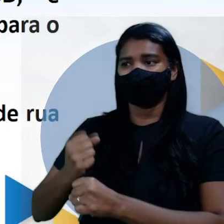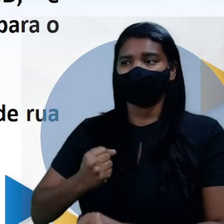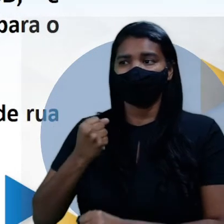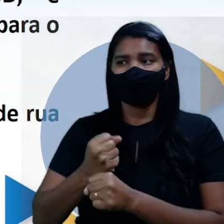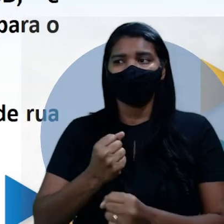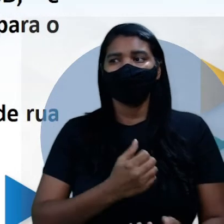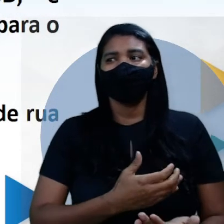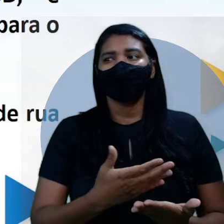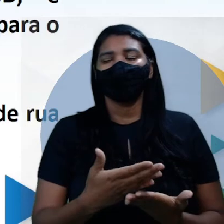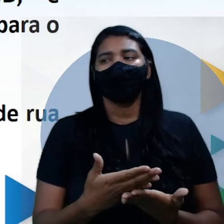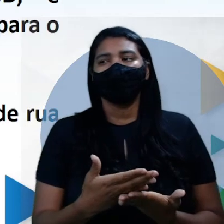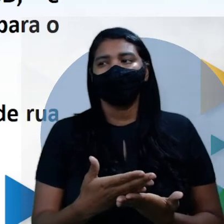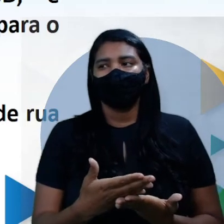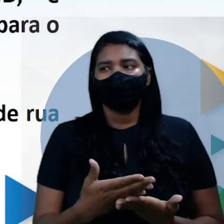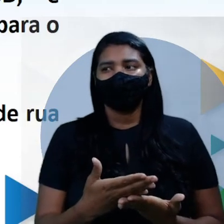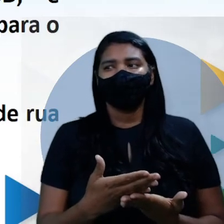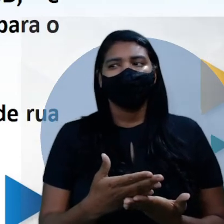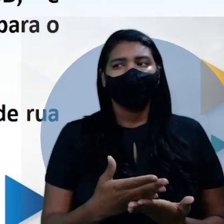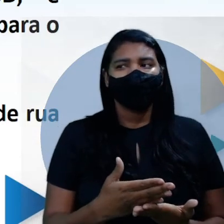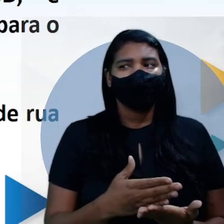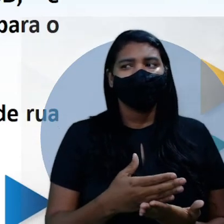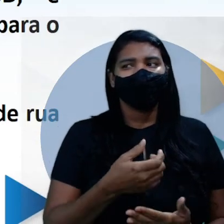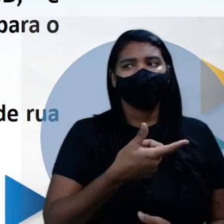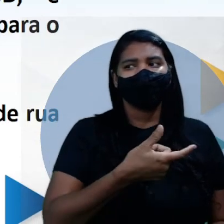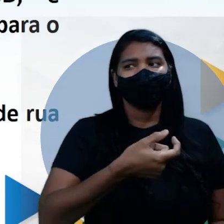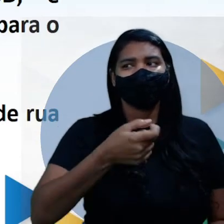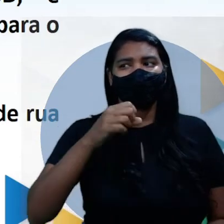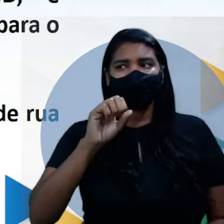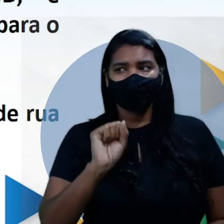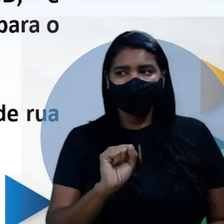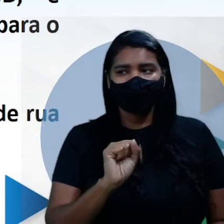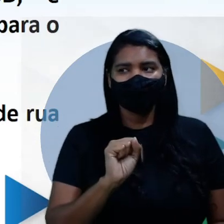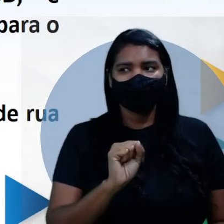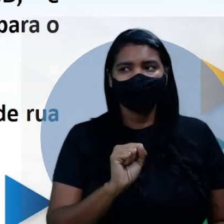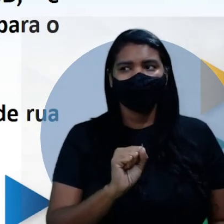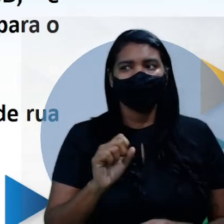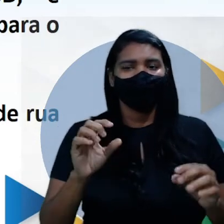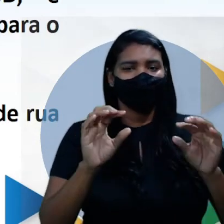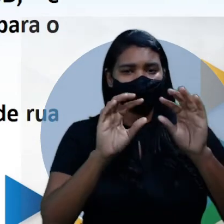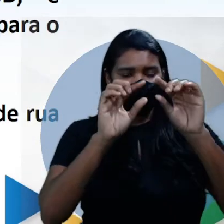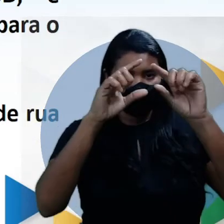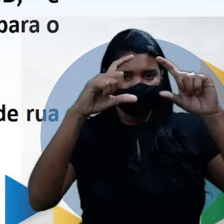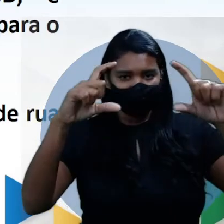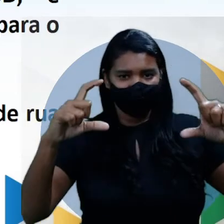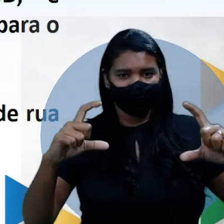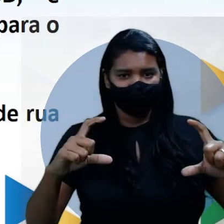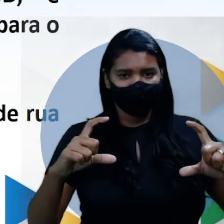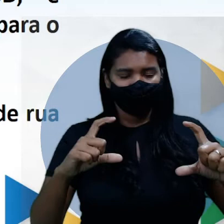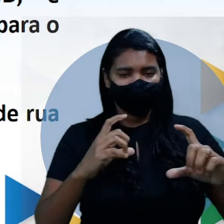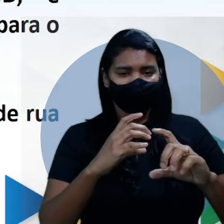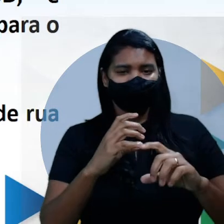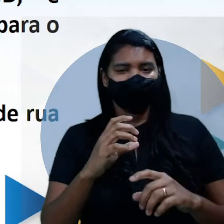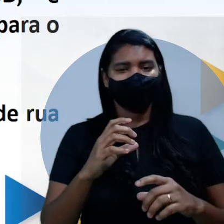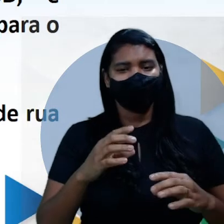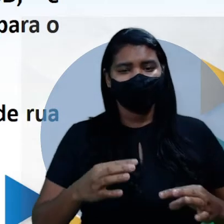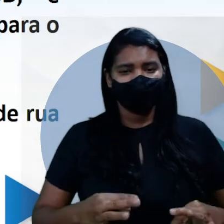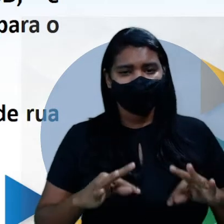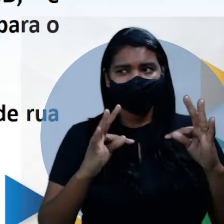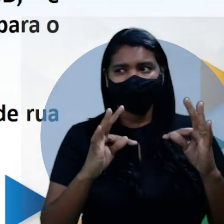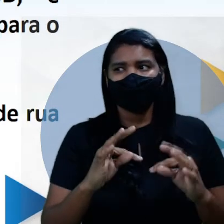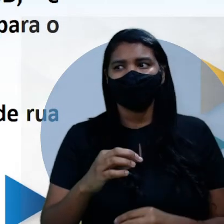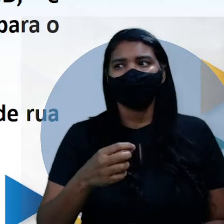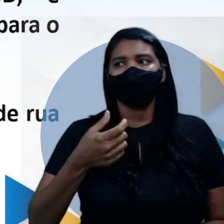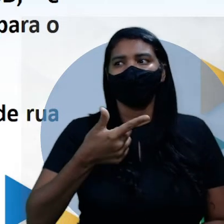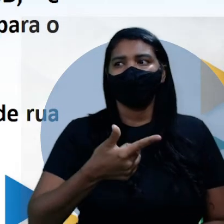só que foi em 2008, né? Recebeu um projetor digital, Barco 23B 4K. Esse é